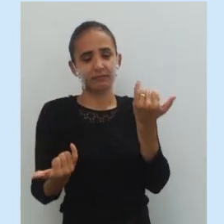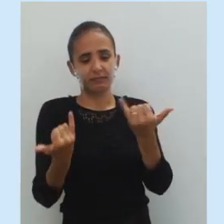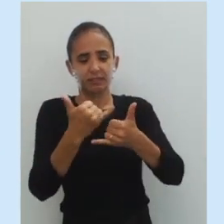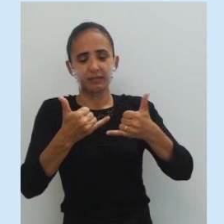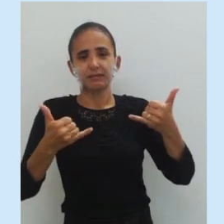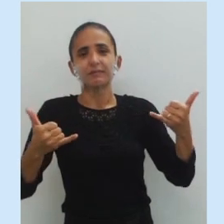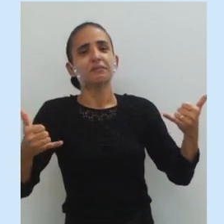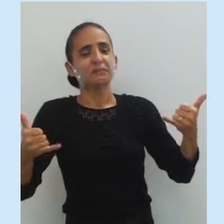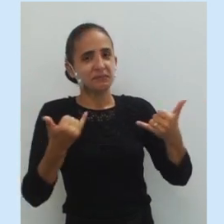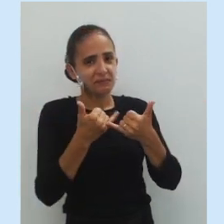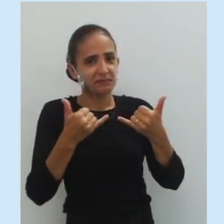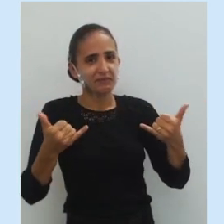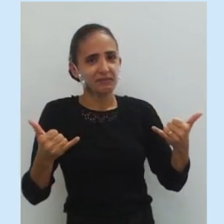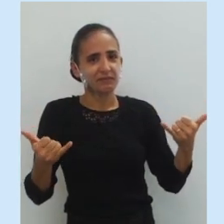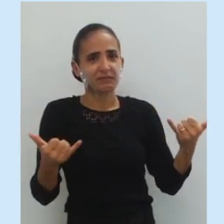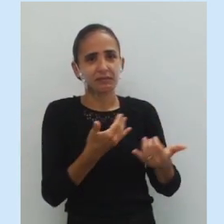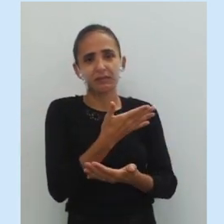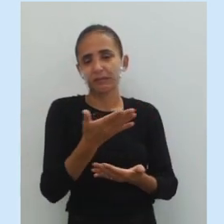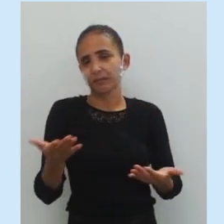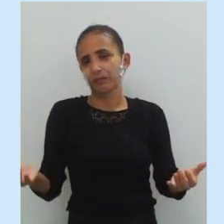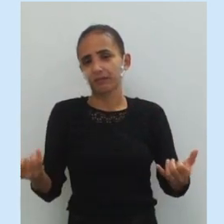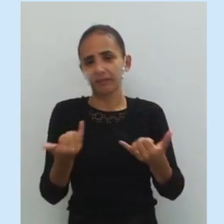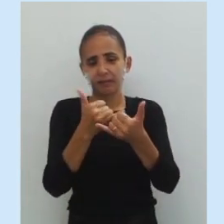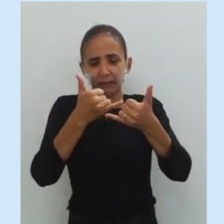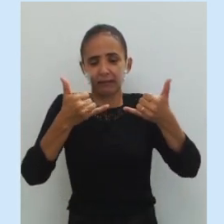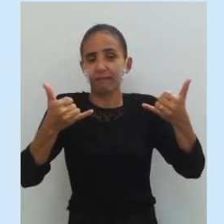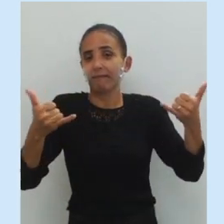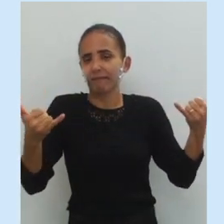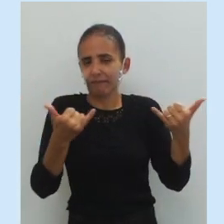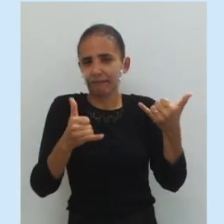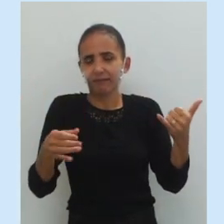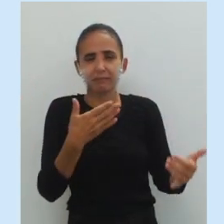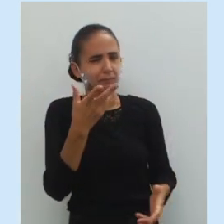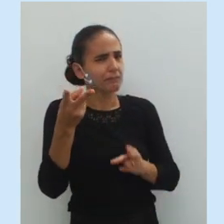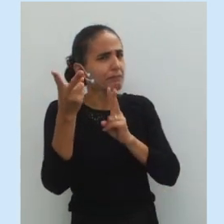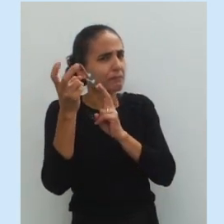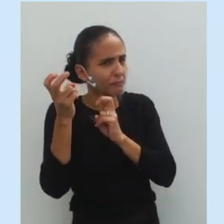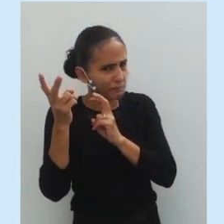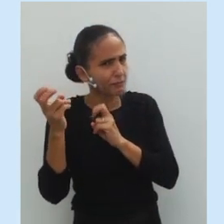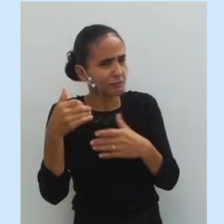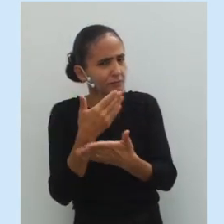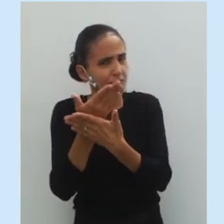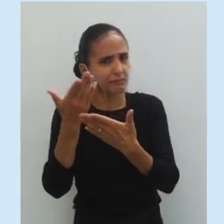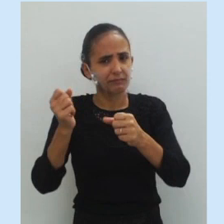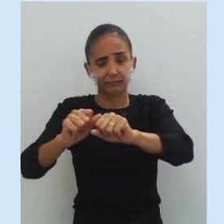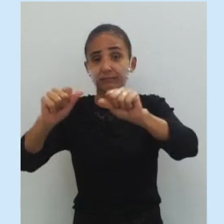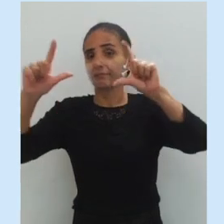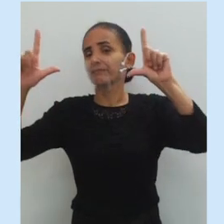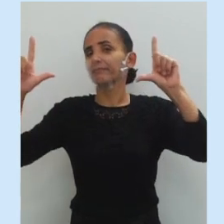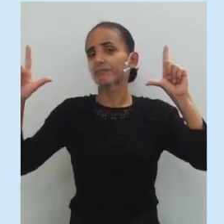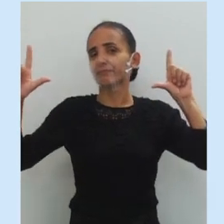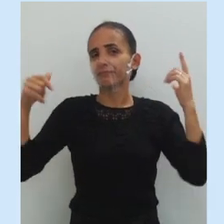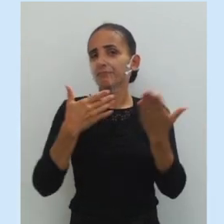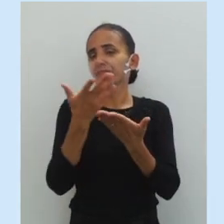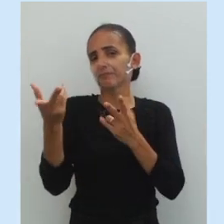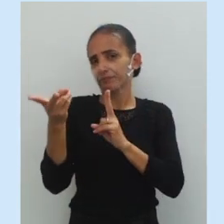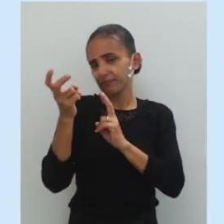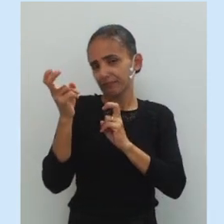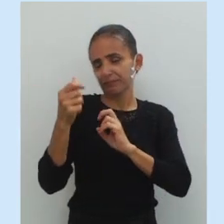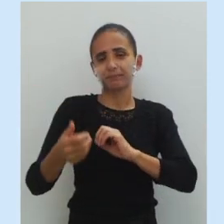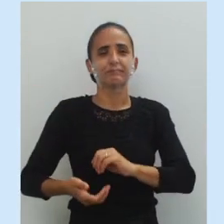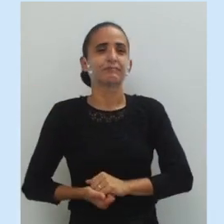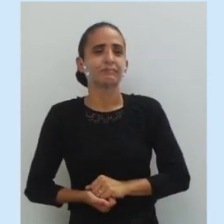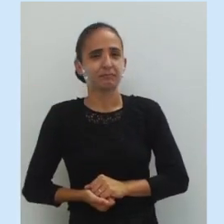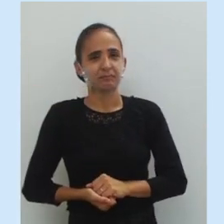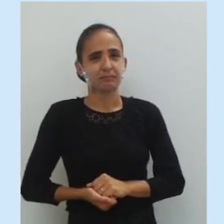vai ser carregado com eletricidade. Pode observar na telinha aí a imagem desse carro elétrico. Então veja o